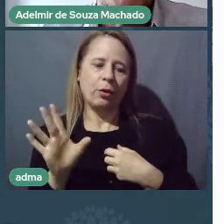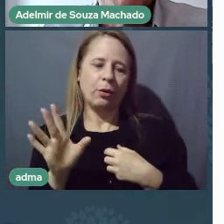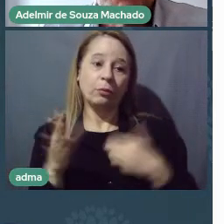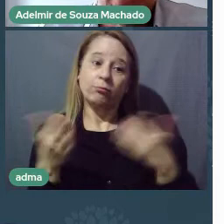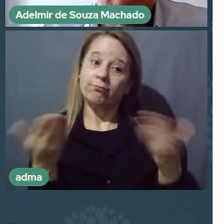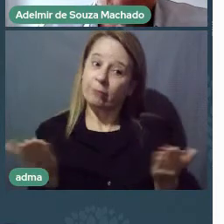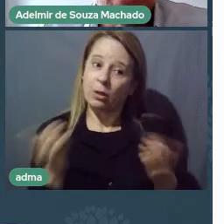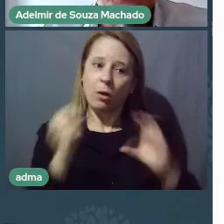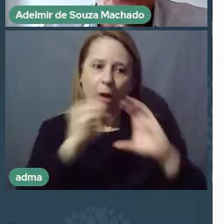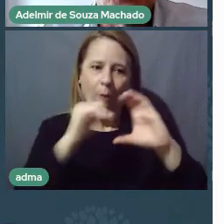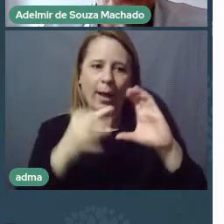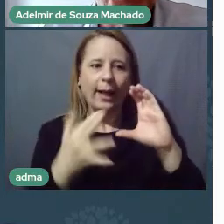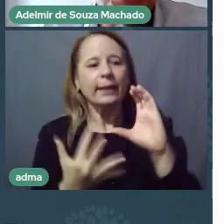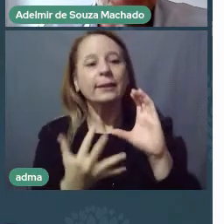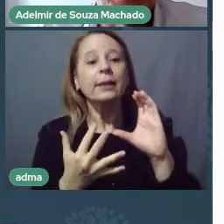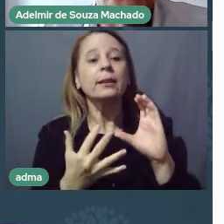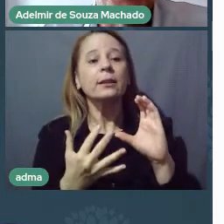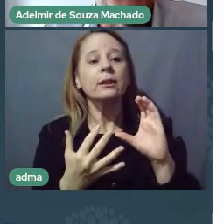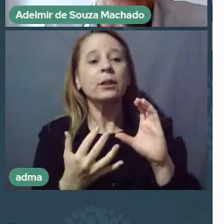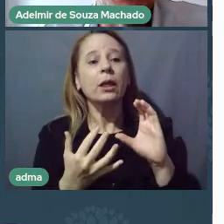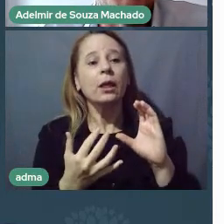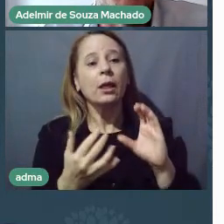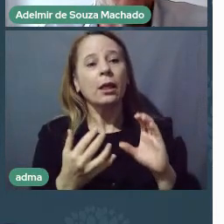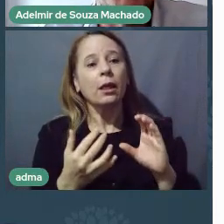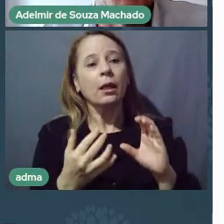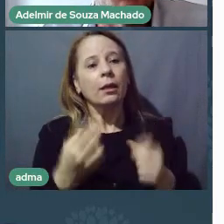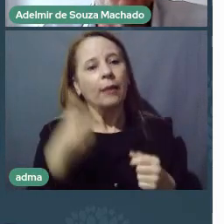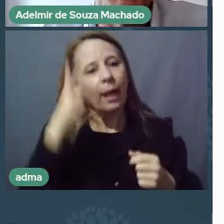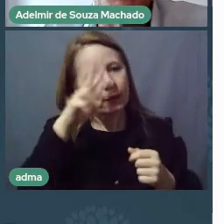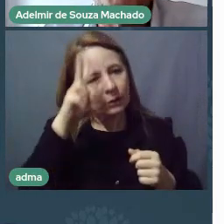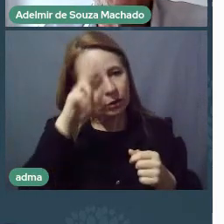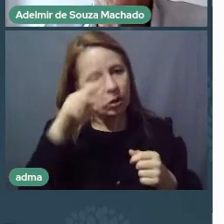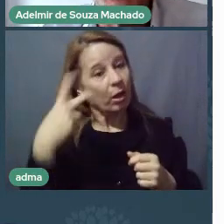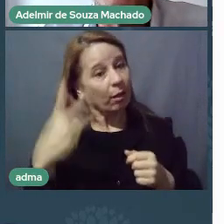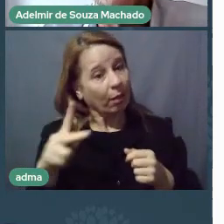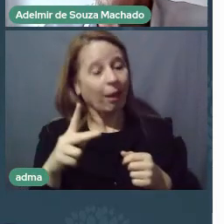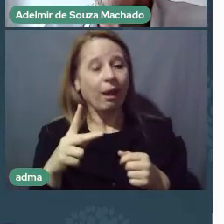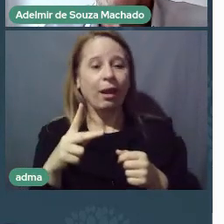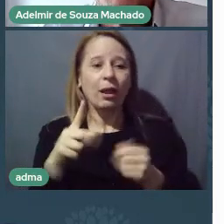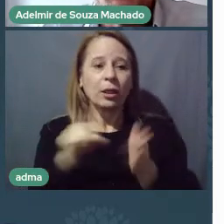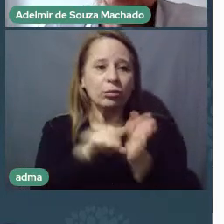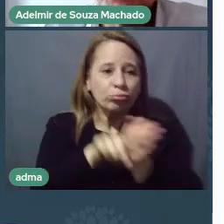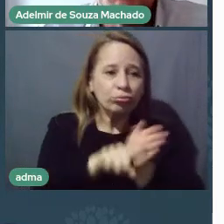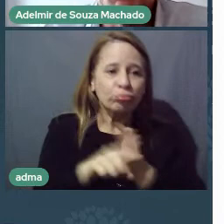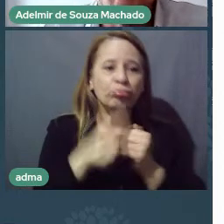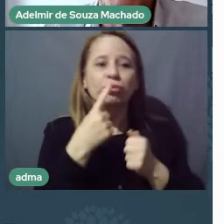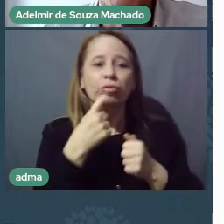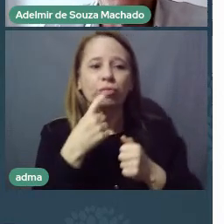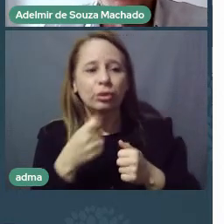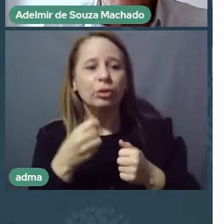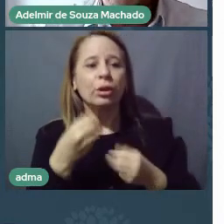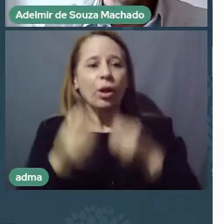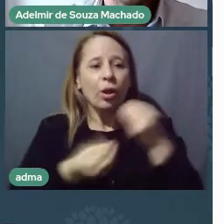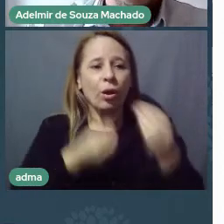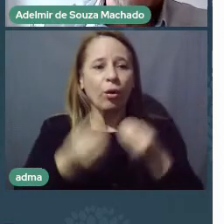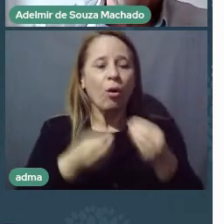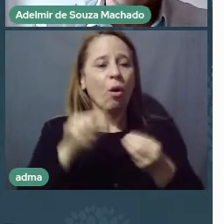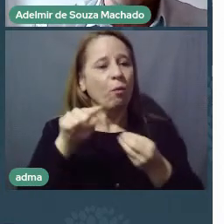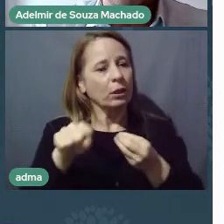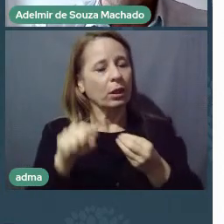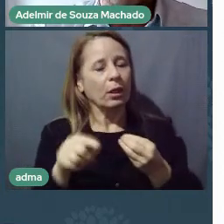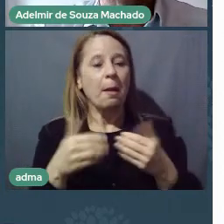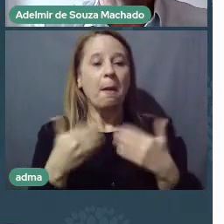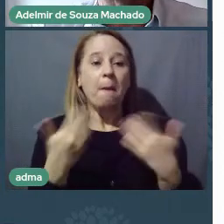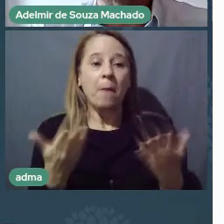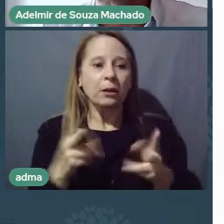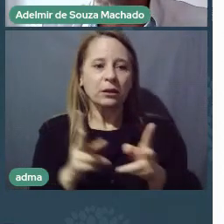depende da histologia, depende da microbioma, da imunidade, do estado de inflamação dele, mas a gente não